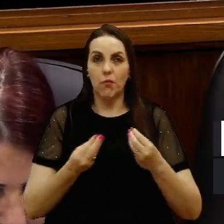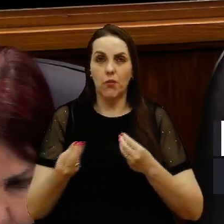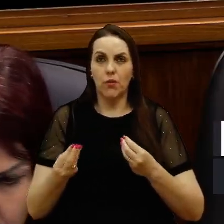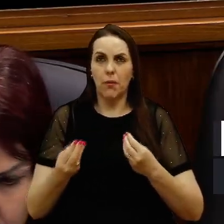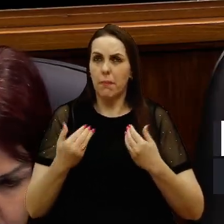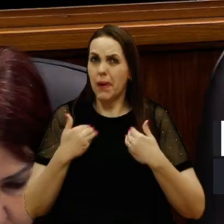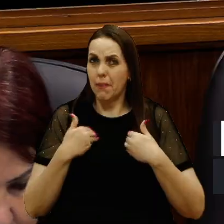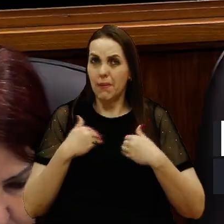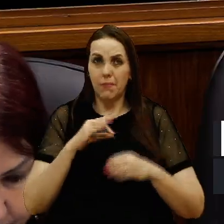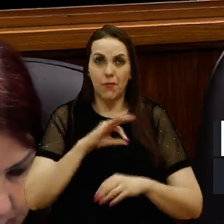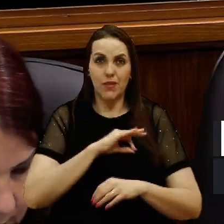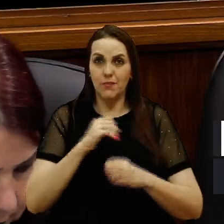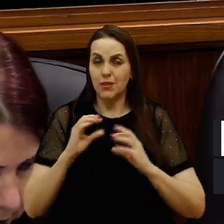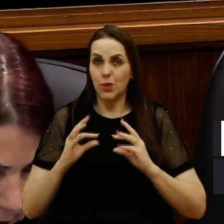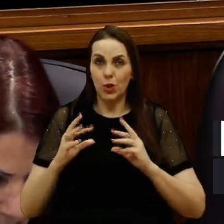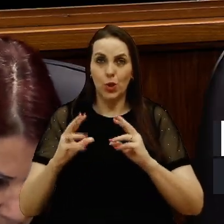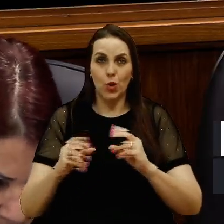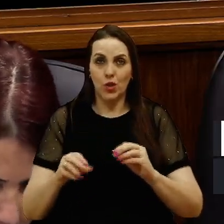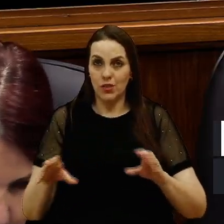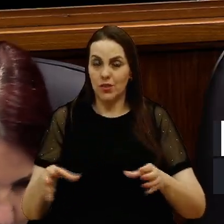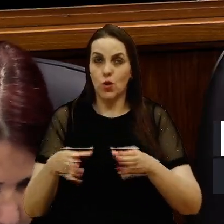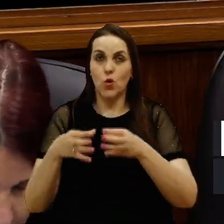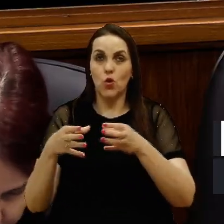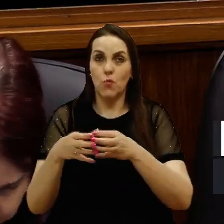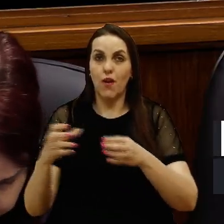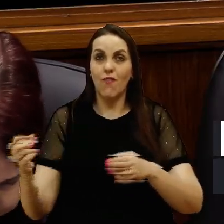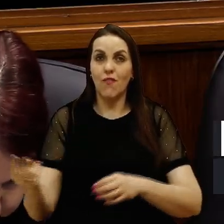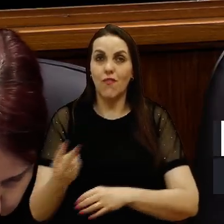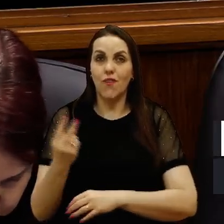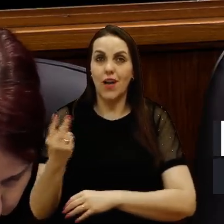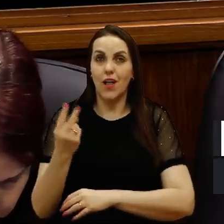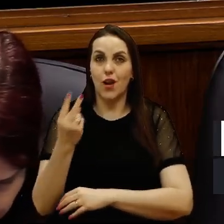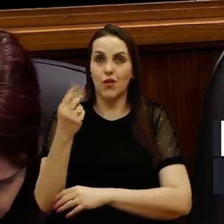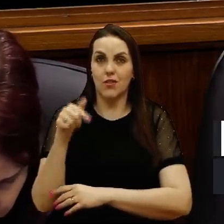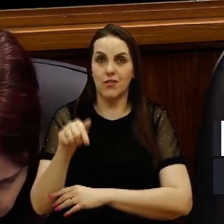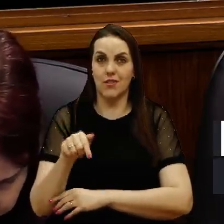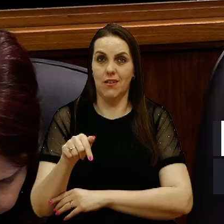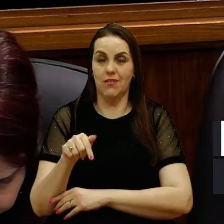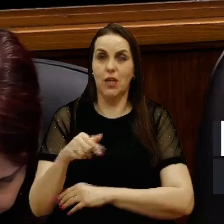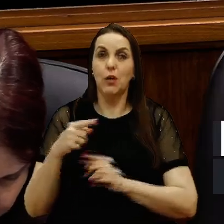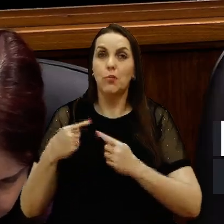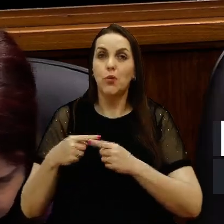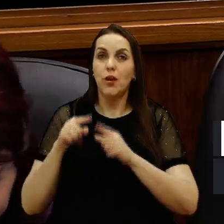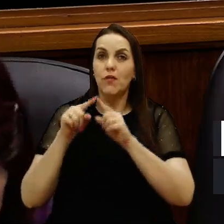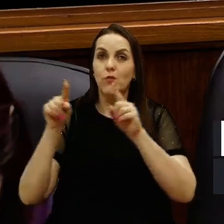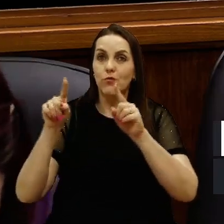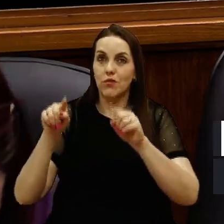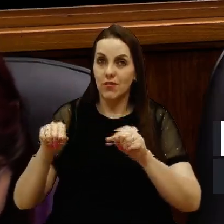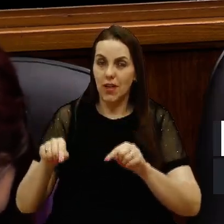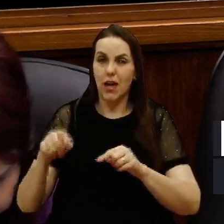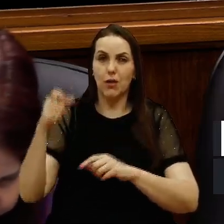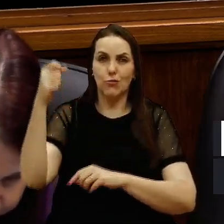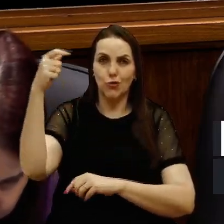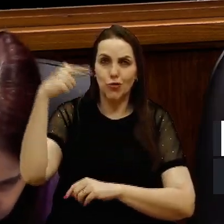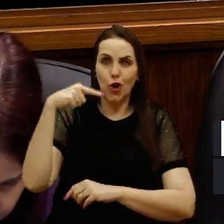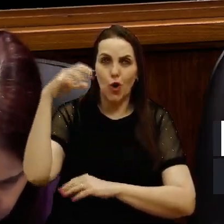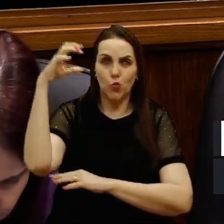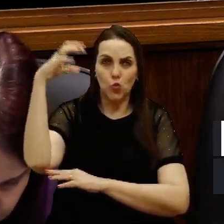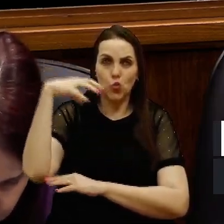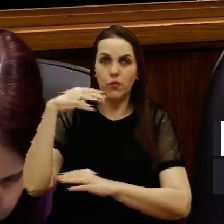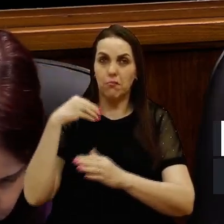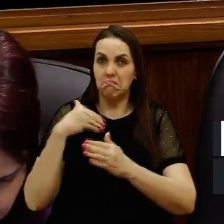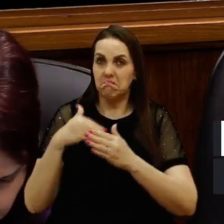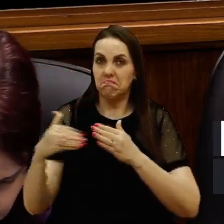todas as categorias de servidores públicos, de valorização. Valorização porque são servidores que, debaixo de sol